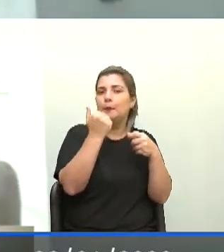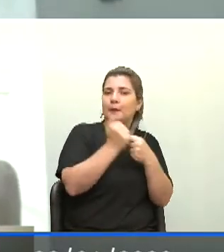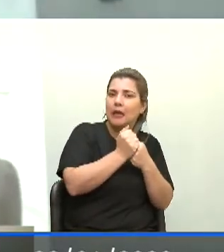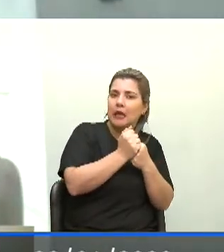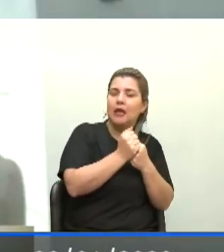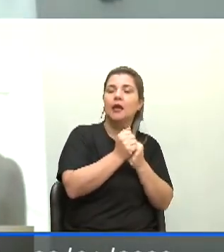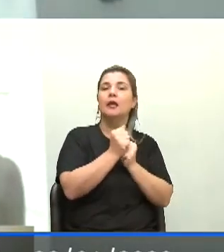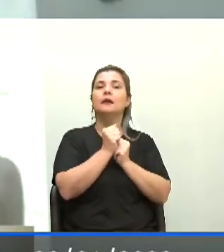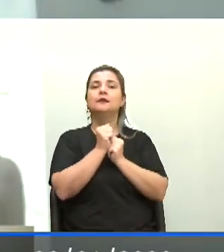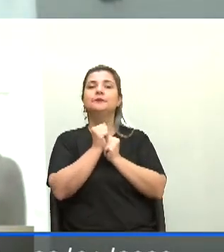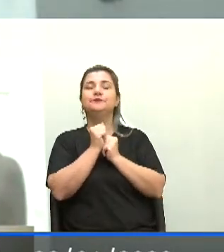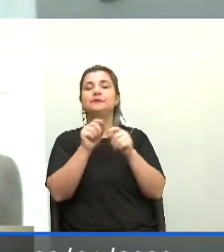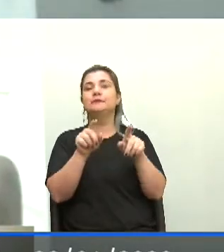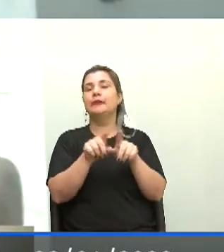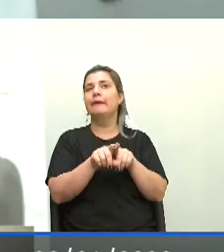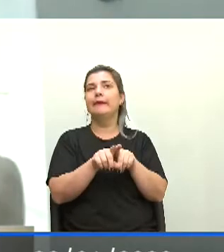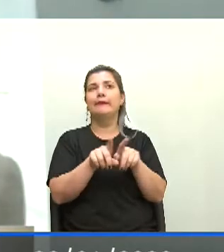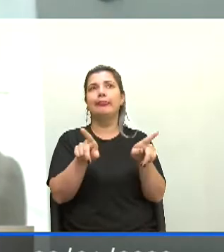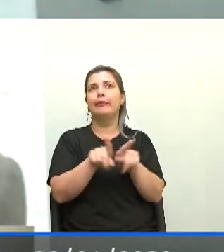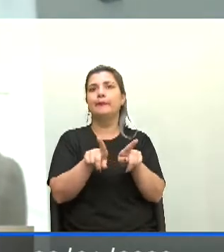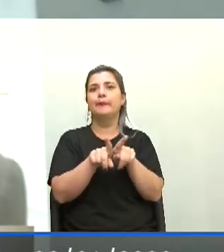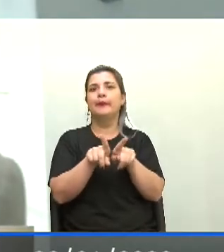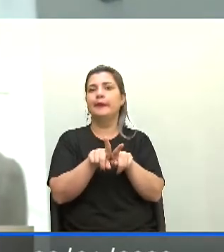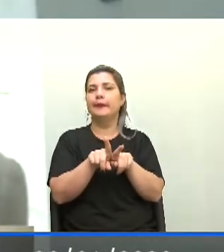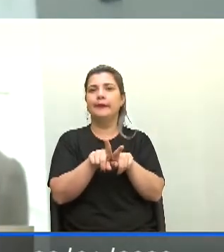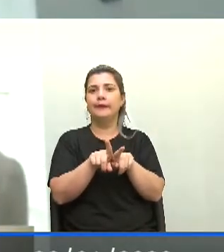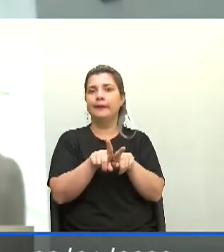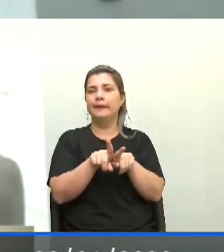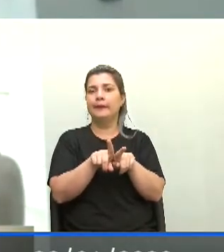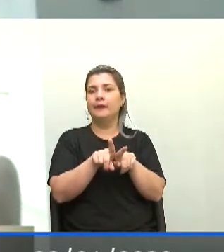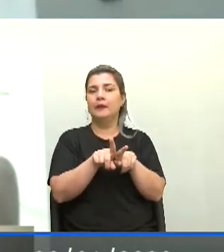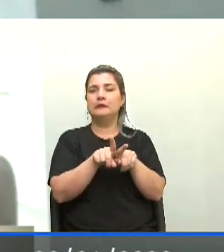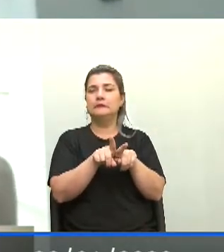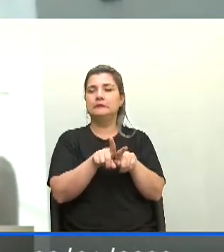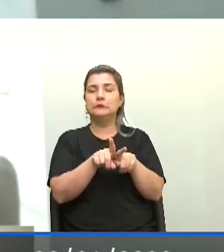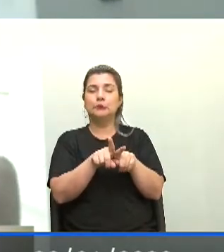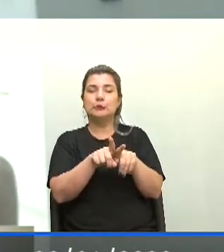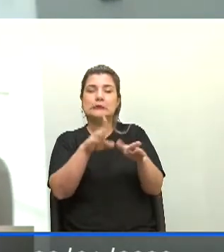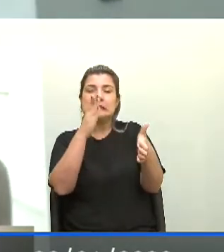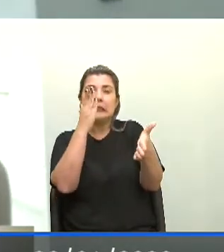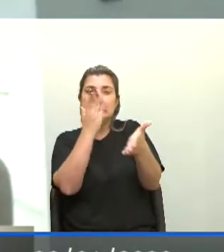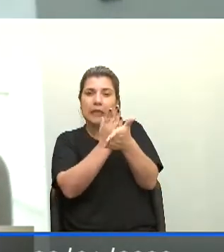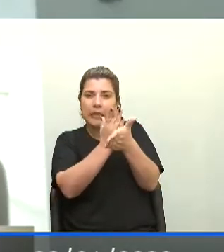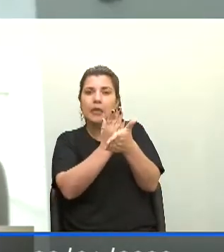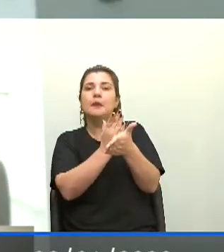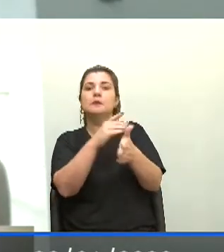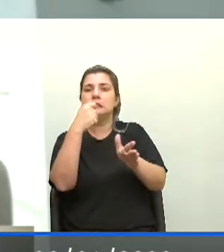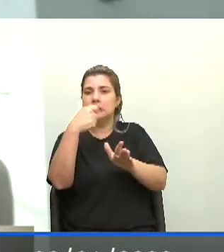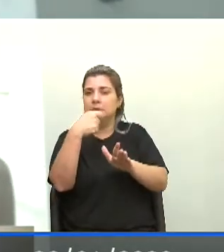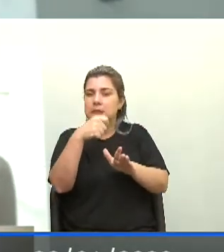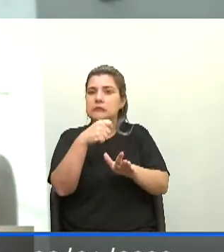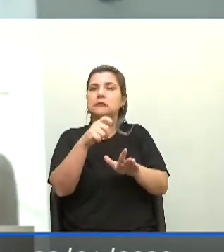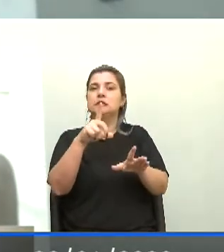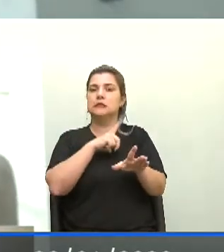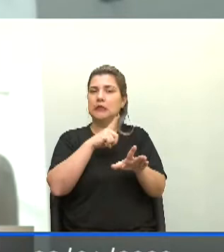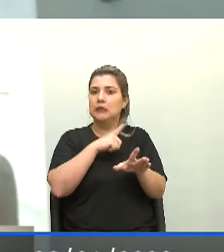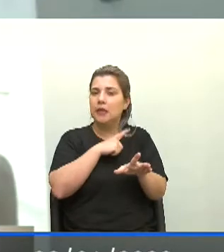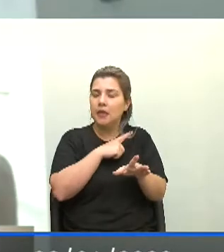Marcelo, questões das pausas, né, e o distanciamento que tem que acontecer nas pausas,